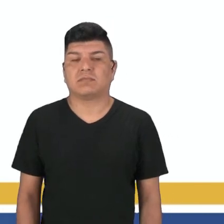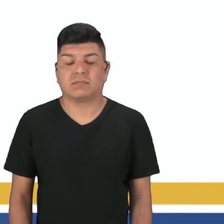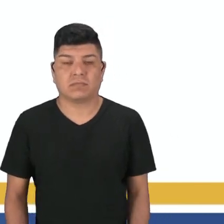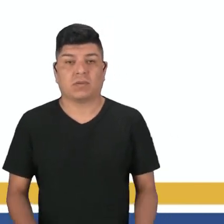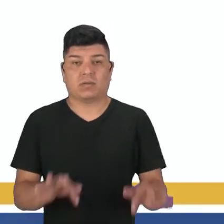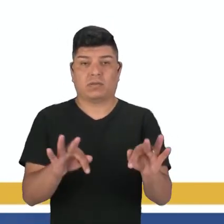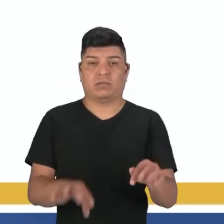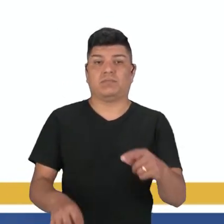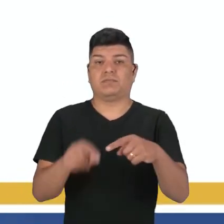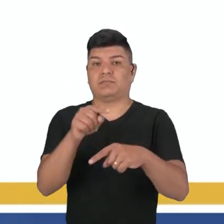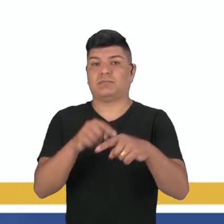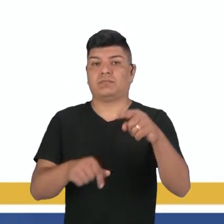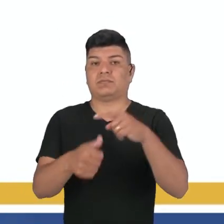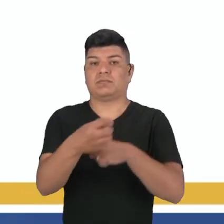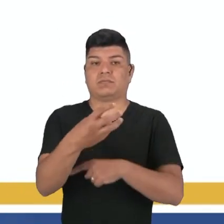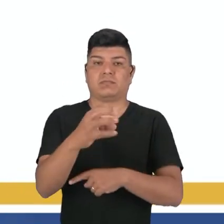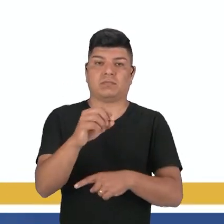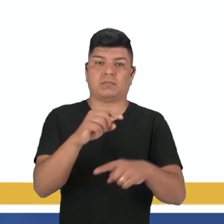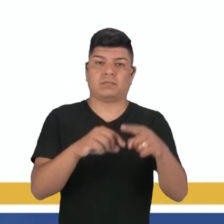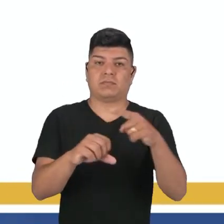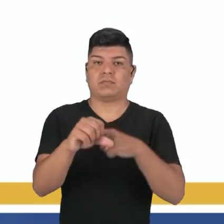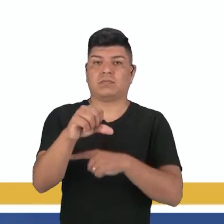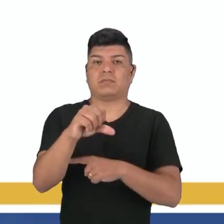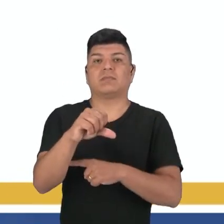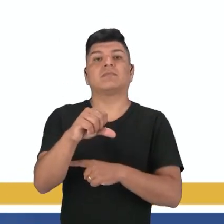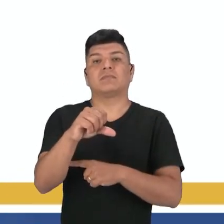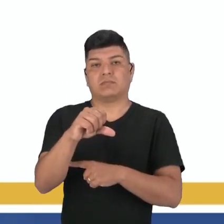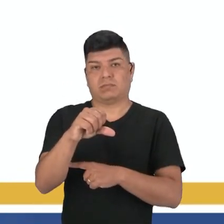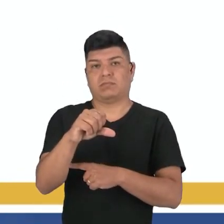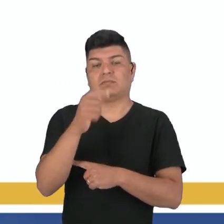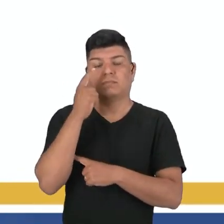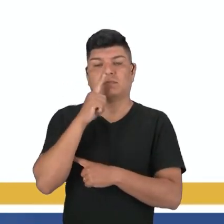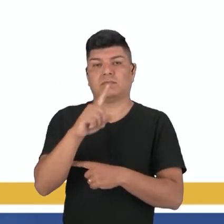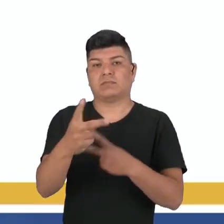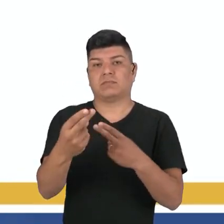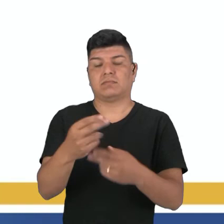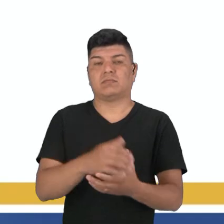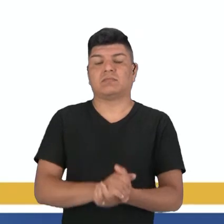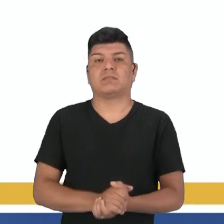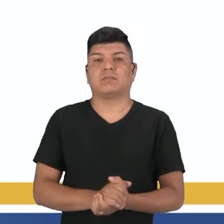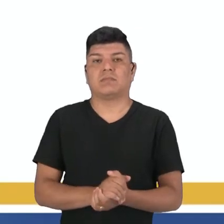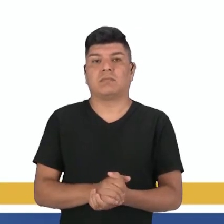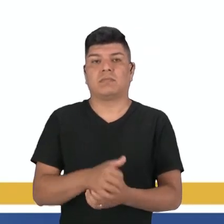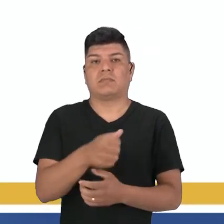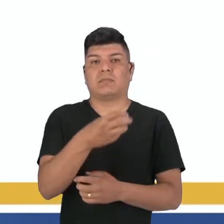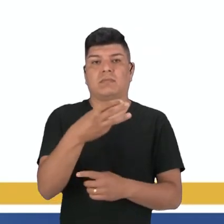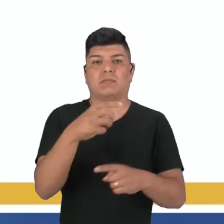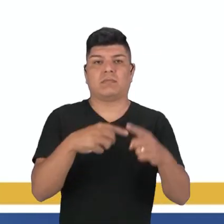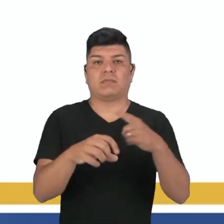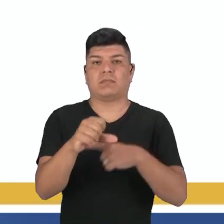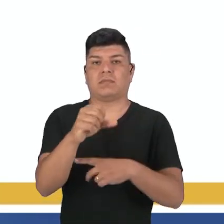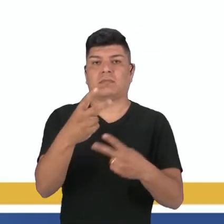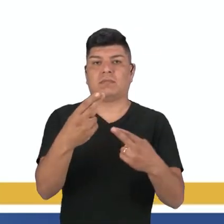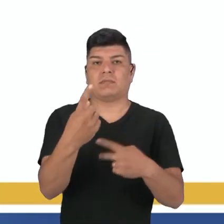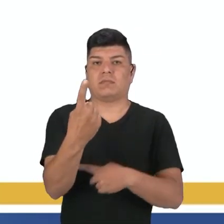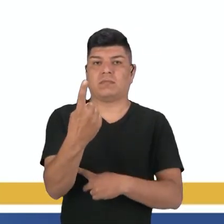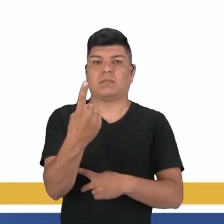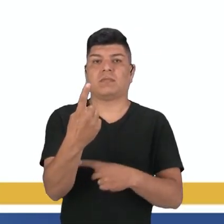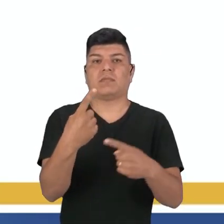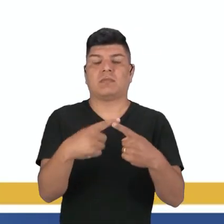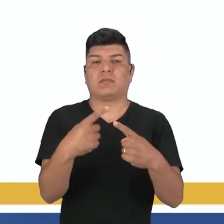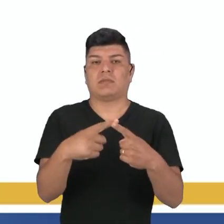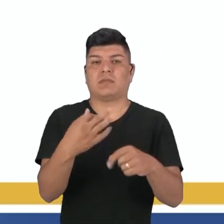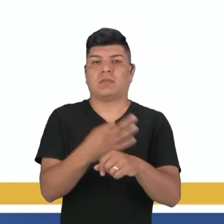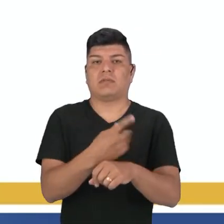nossa última divisão, né? 130 dividido para 9, prosseguimos da mesma maneira. 13 dividido para 9 dá 1, porque 1